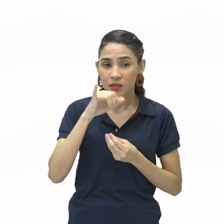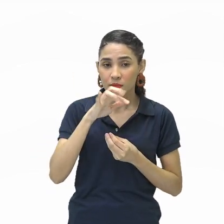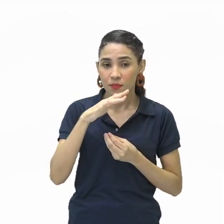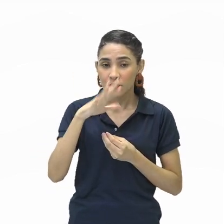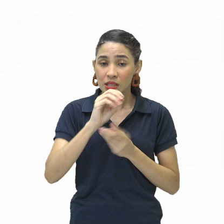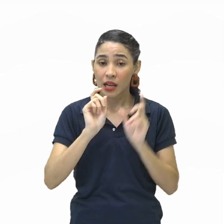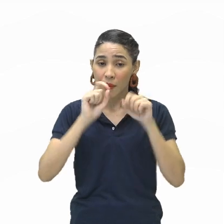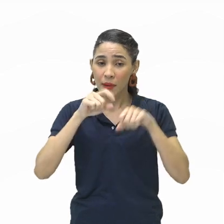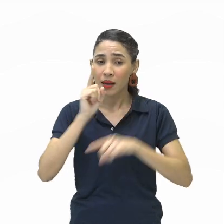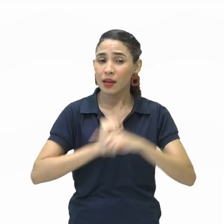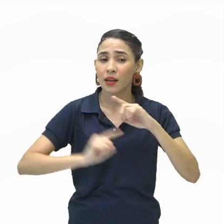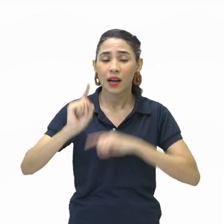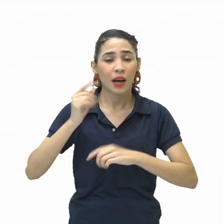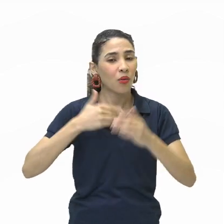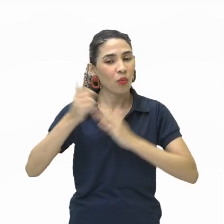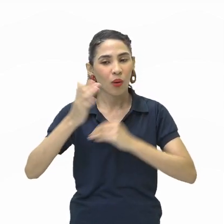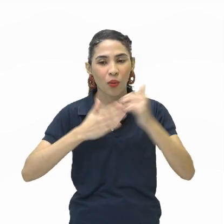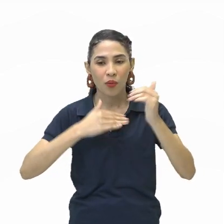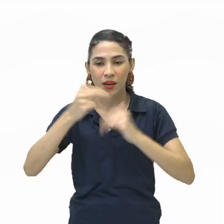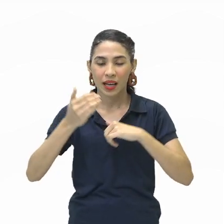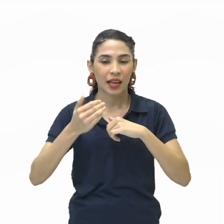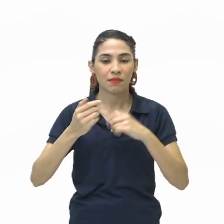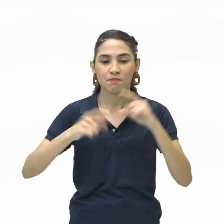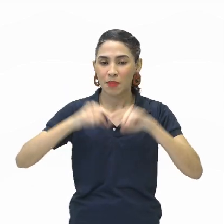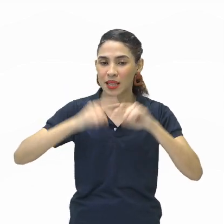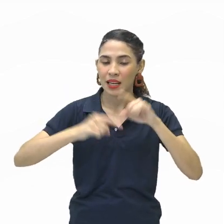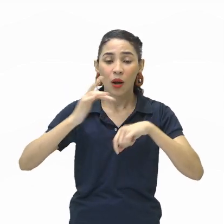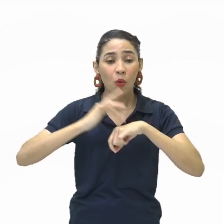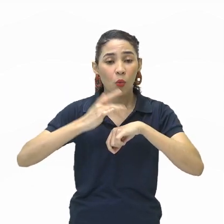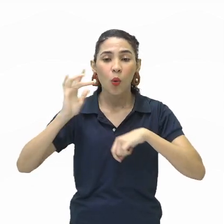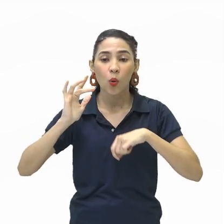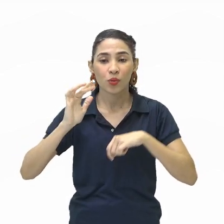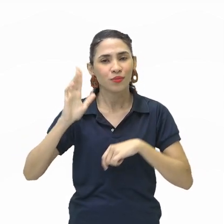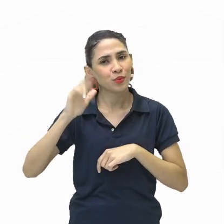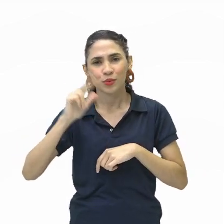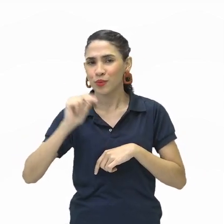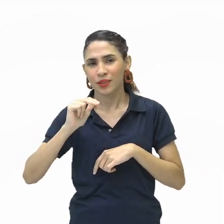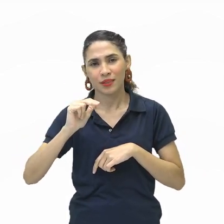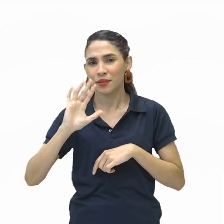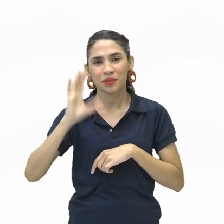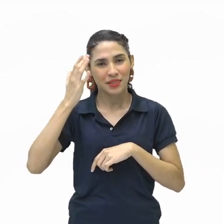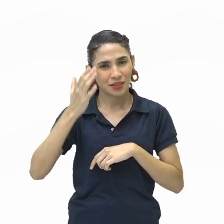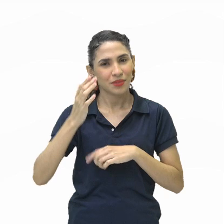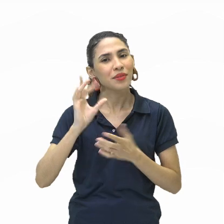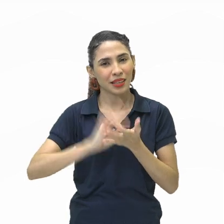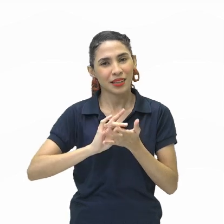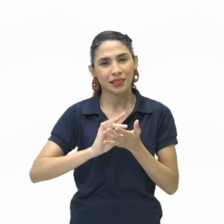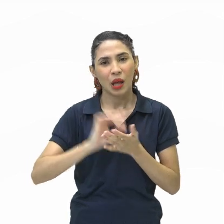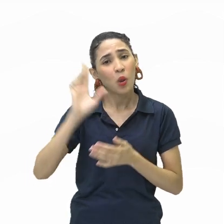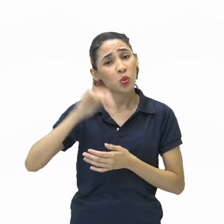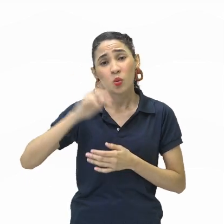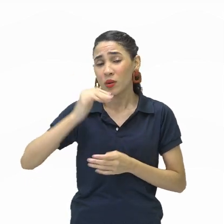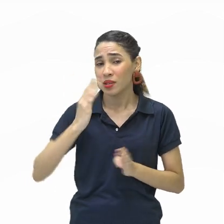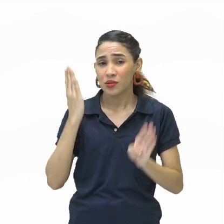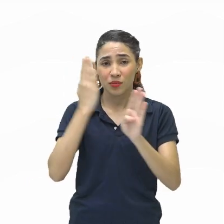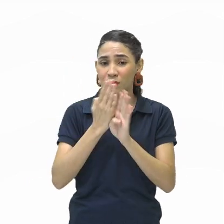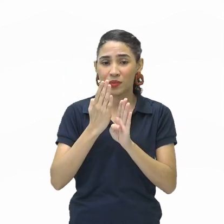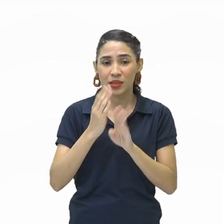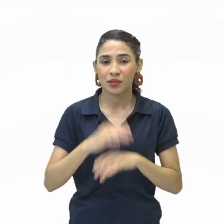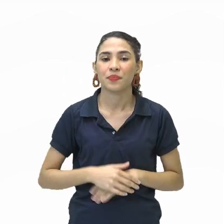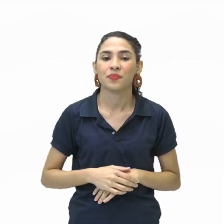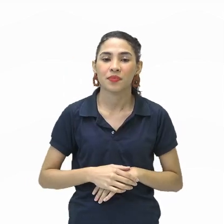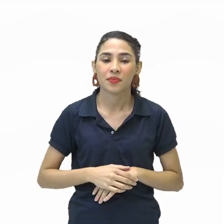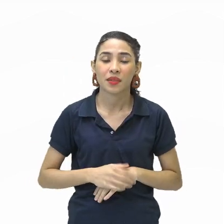capaz de transformar qualquer elemento em ouro. Isso nunca aconteceu, logicamente, eles nunca descobriram a pedra